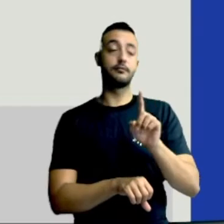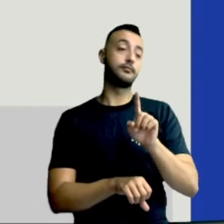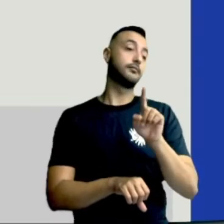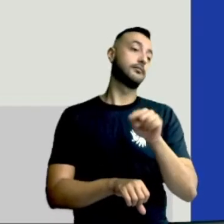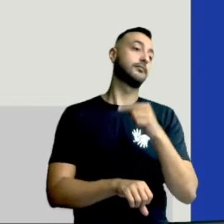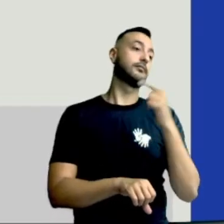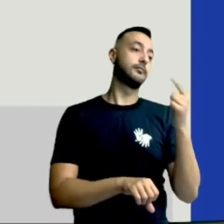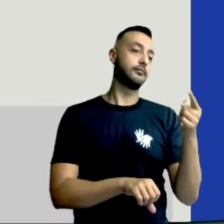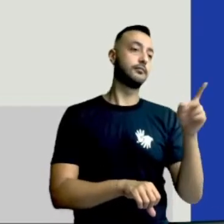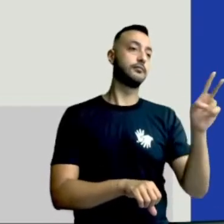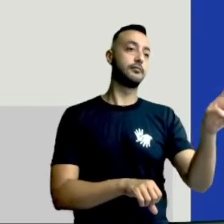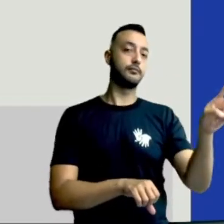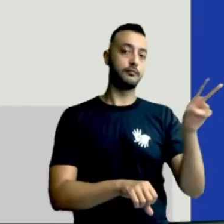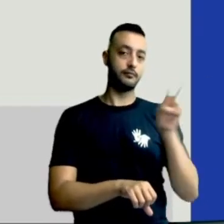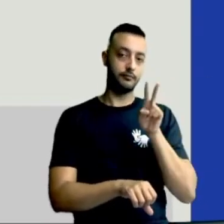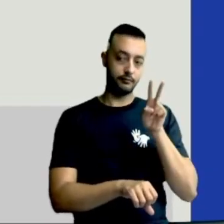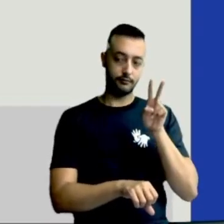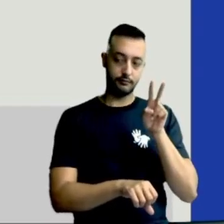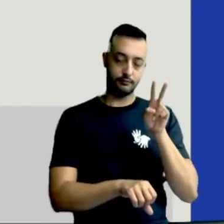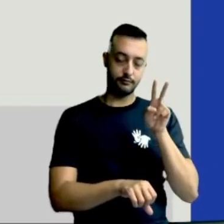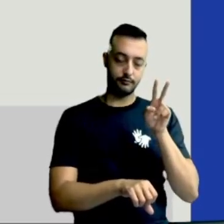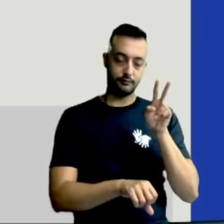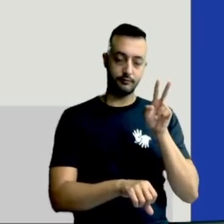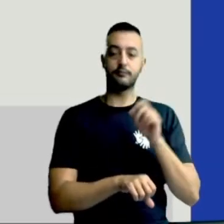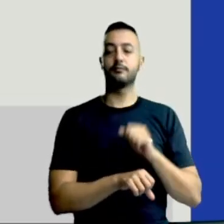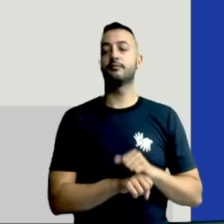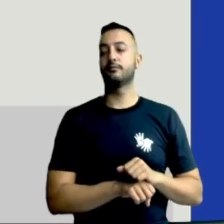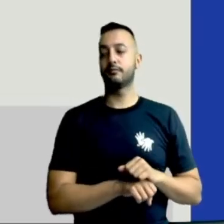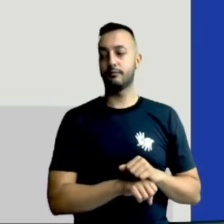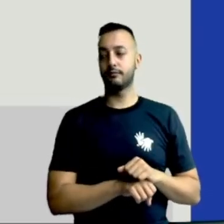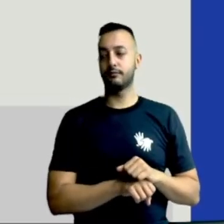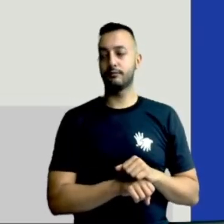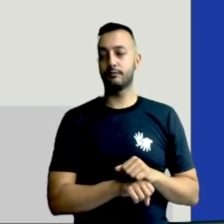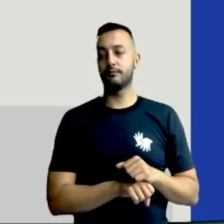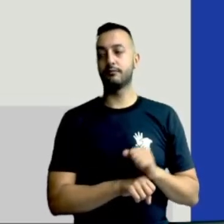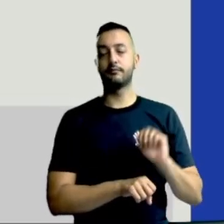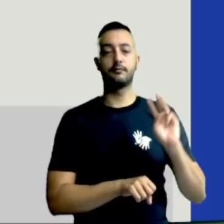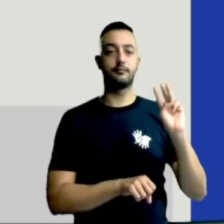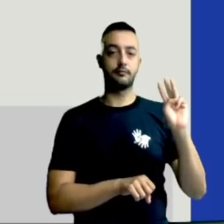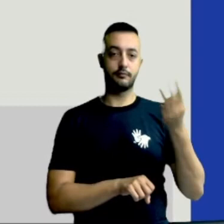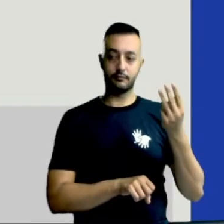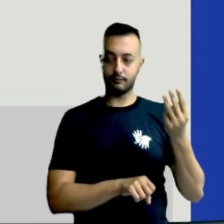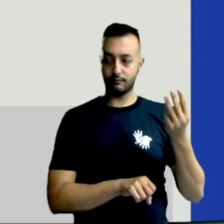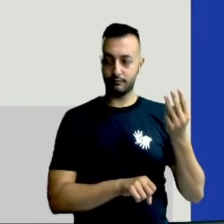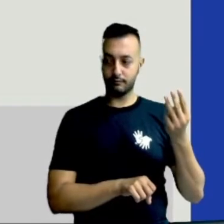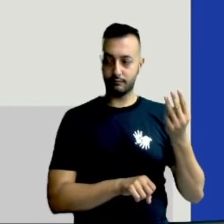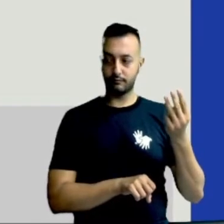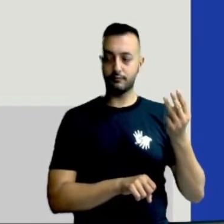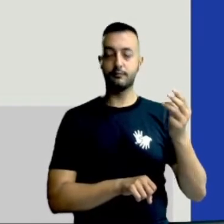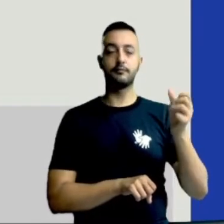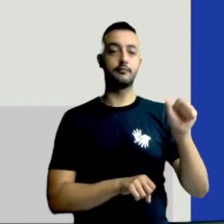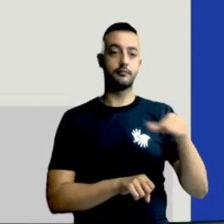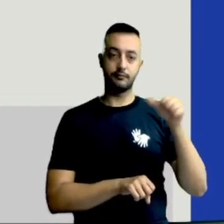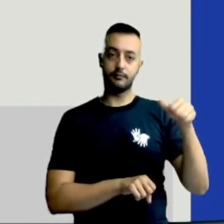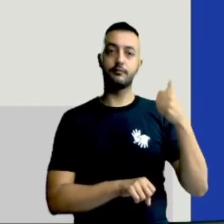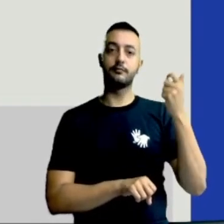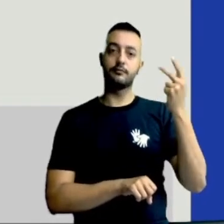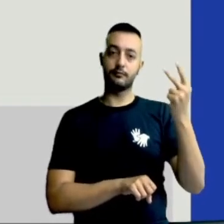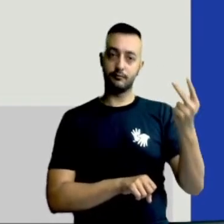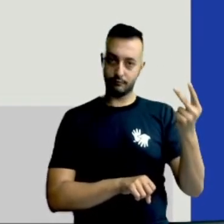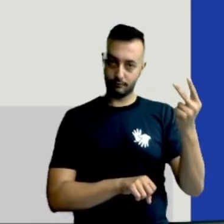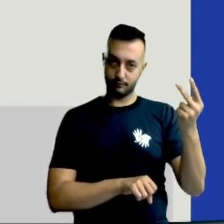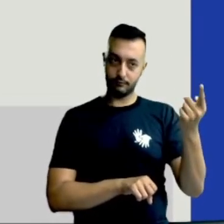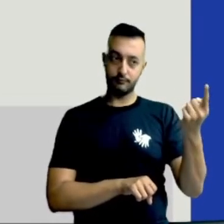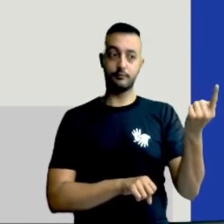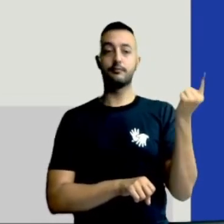casa das dezenas de milhar, pedir um número emprestado. Era 3. Vai se tornar 2, porque